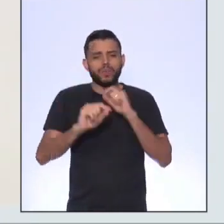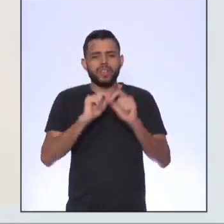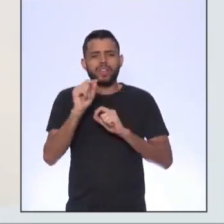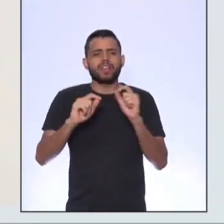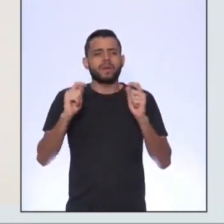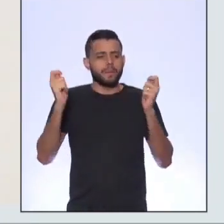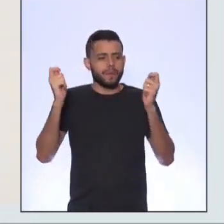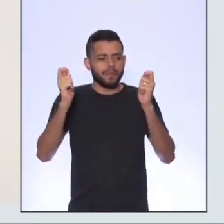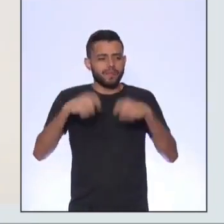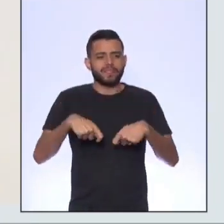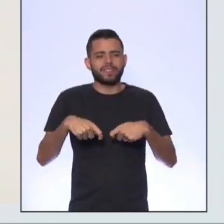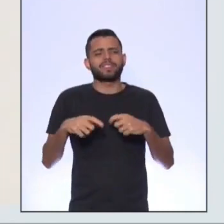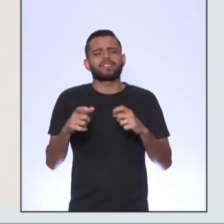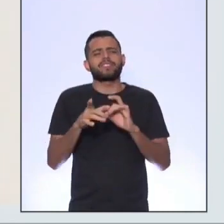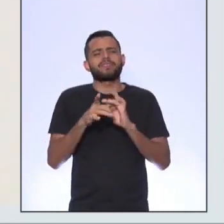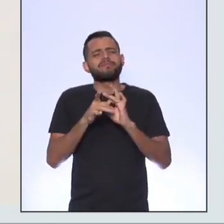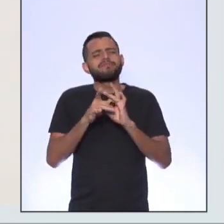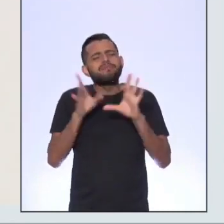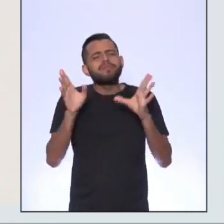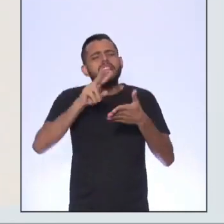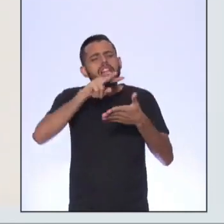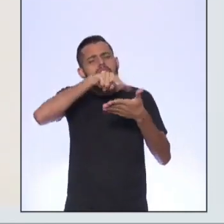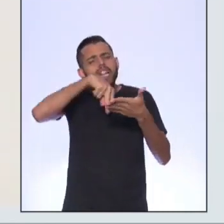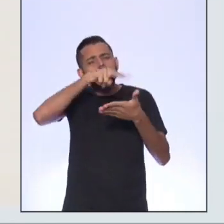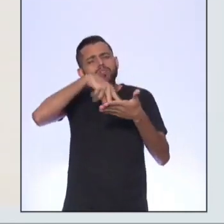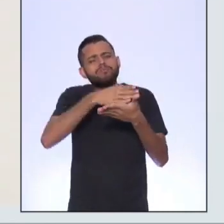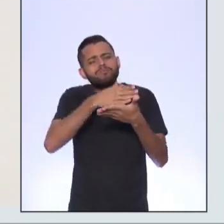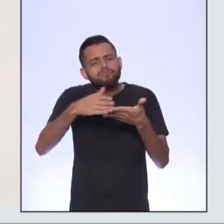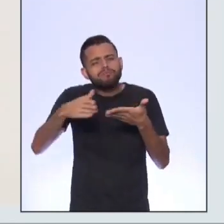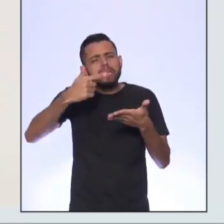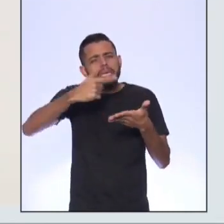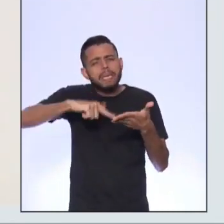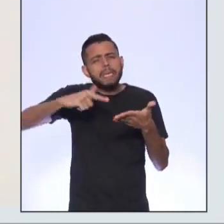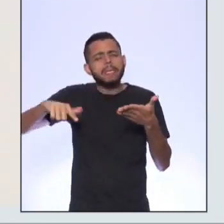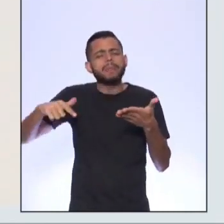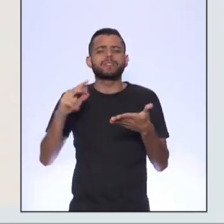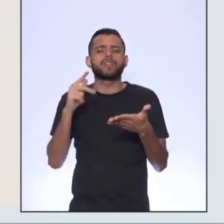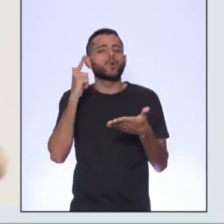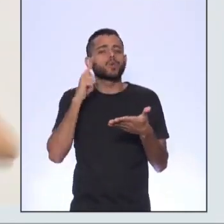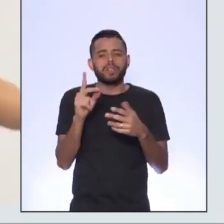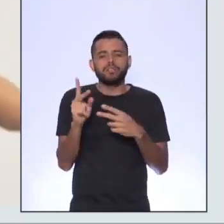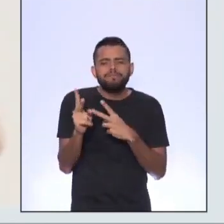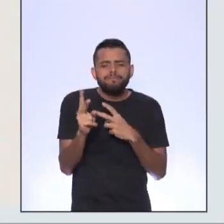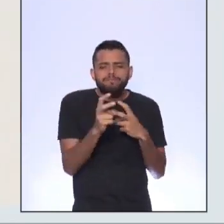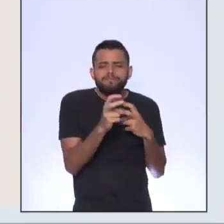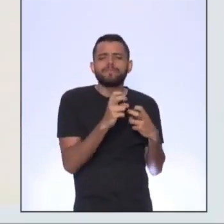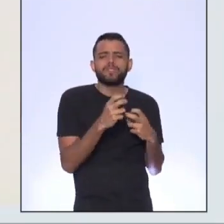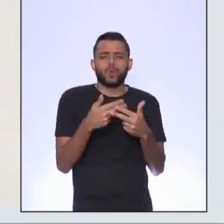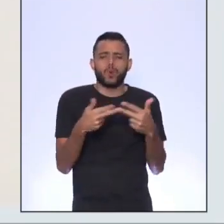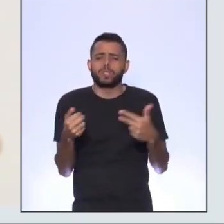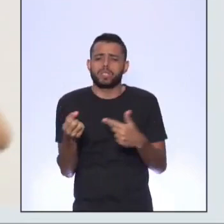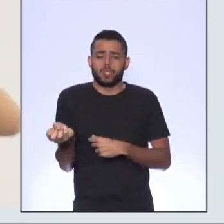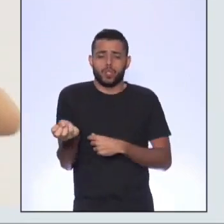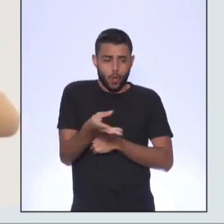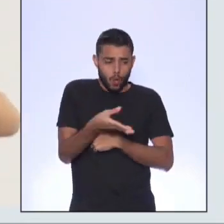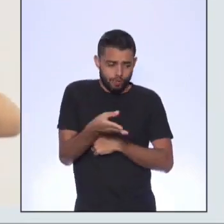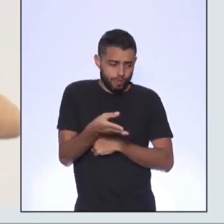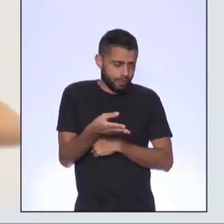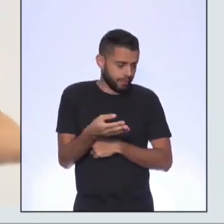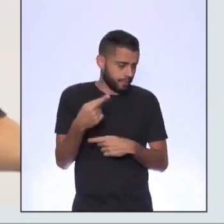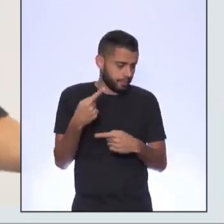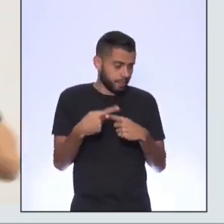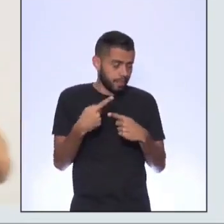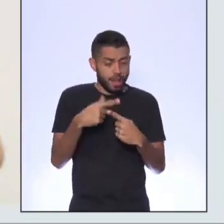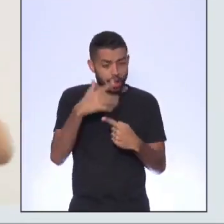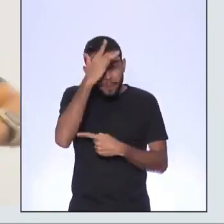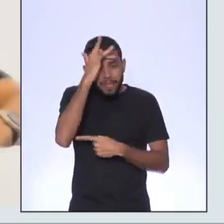várias releituras. A cada nova leitura você consegue descobrir coisas novas, está sempre aberto, né? Porque a